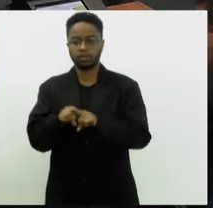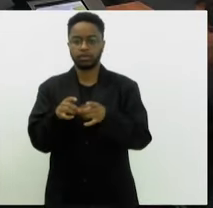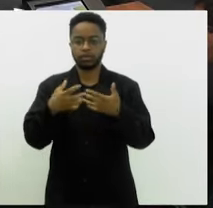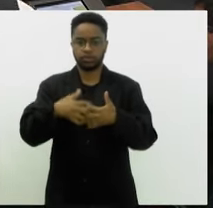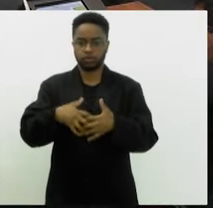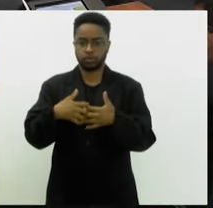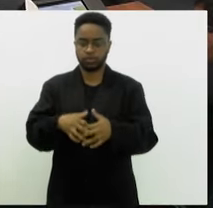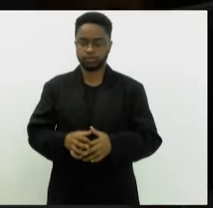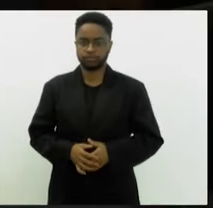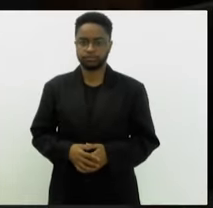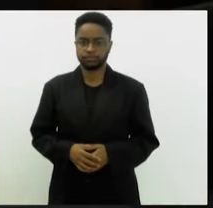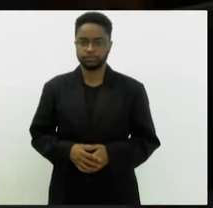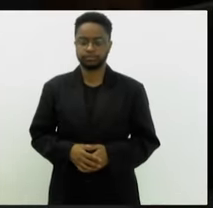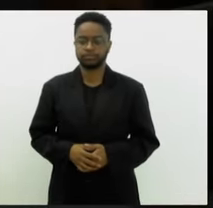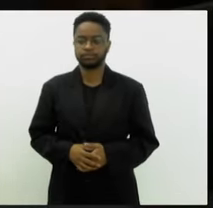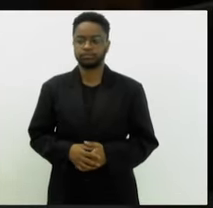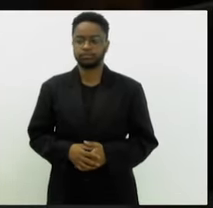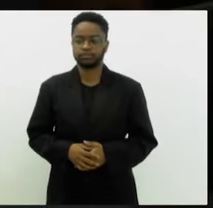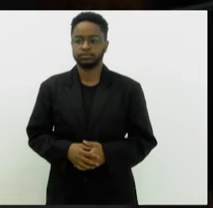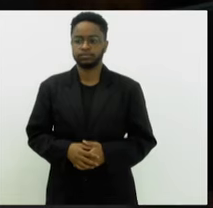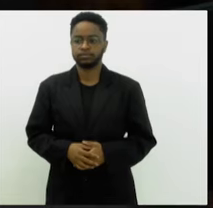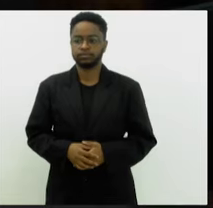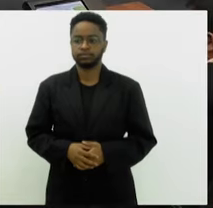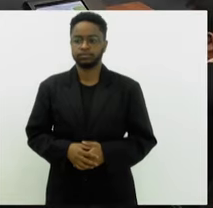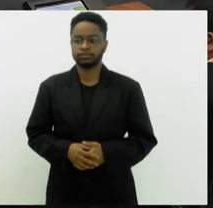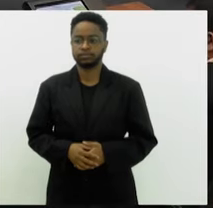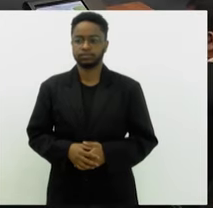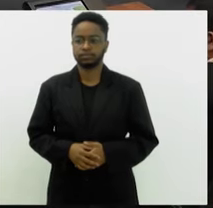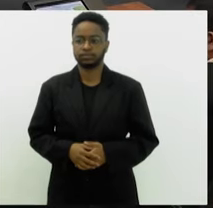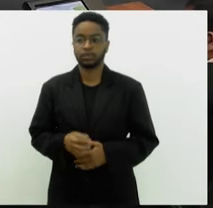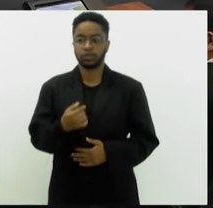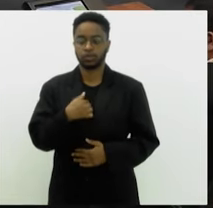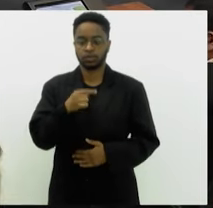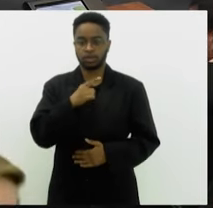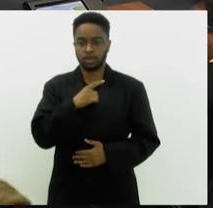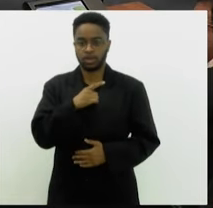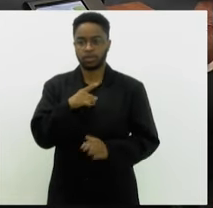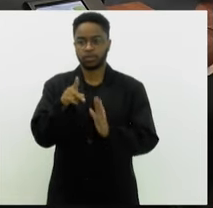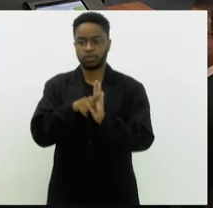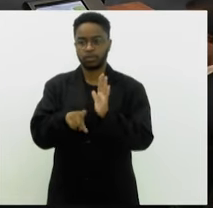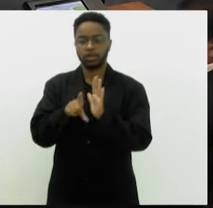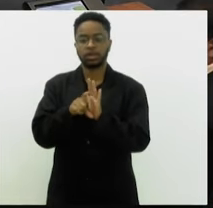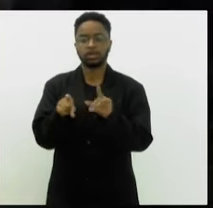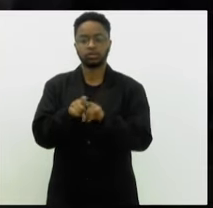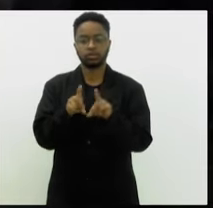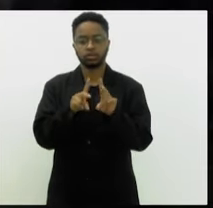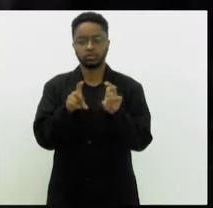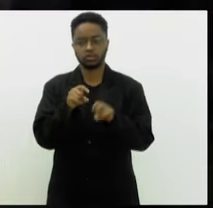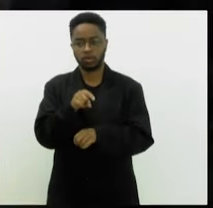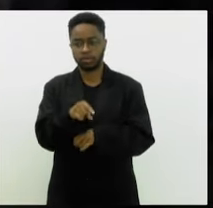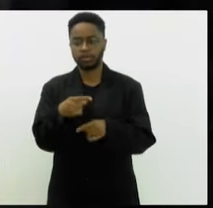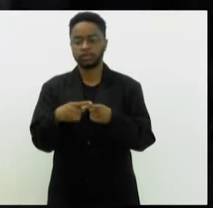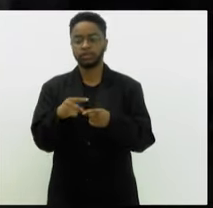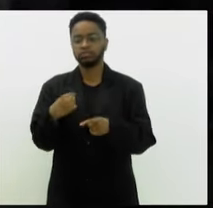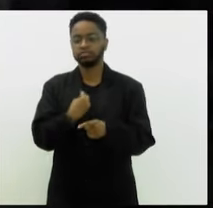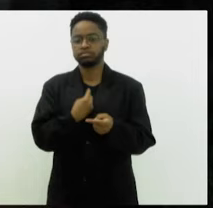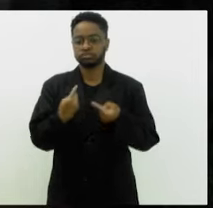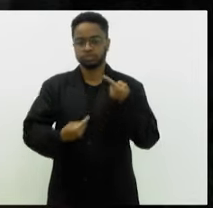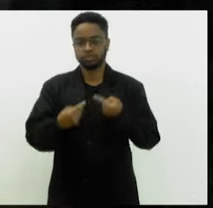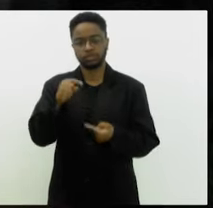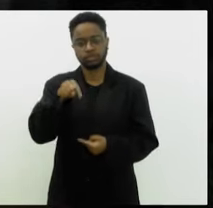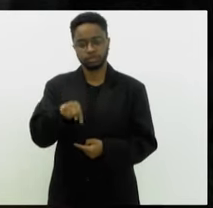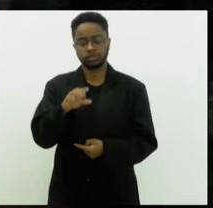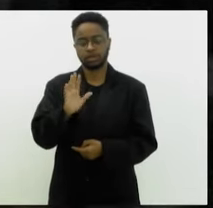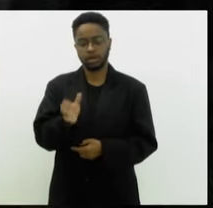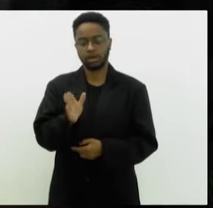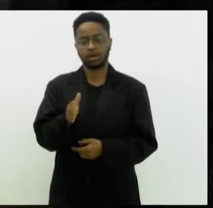obrigado, Serafim. Deputado, só para destacar que eu também tenho um projeto que trata disso, né? A gente fez esse debate aqui na